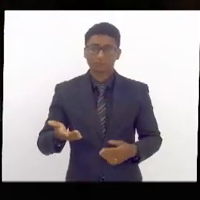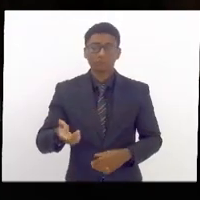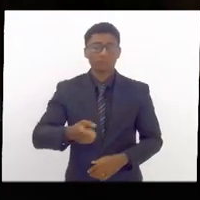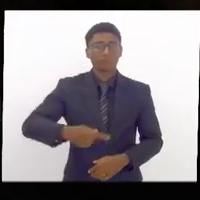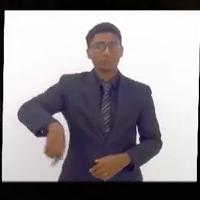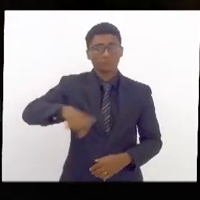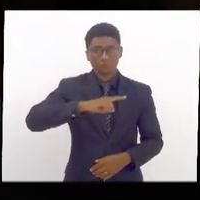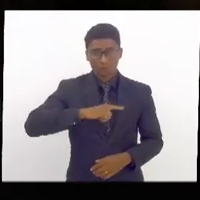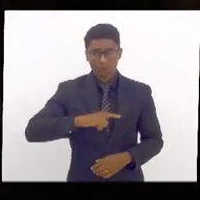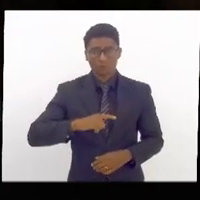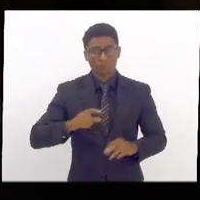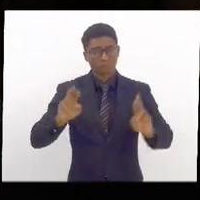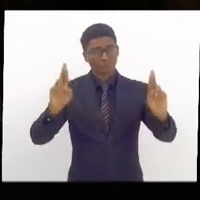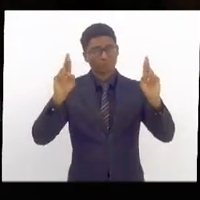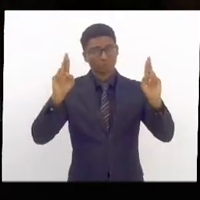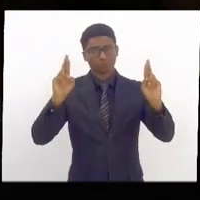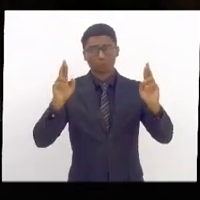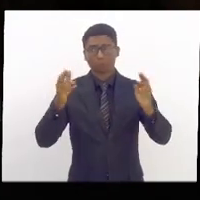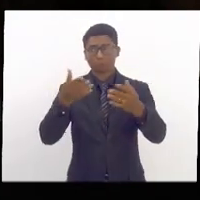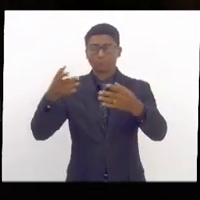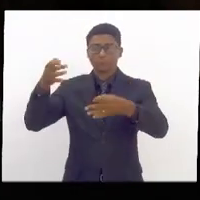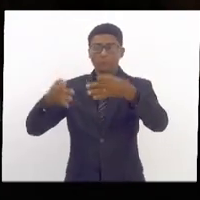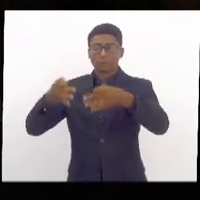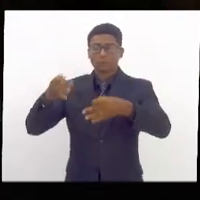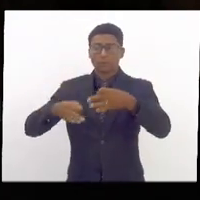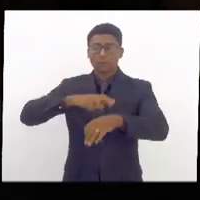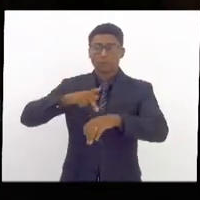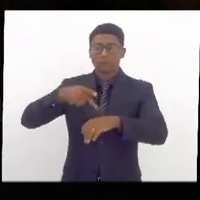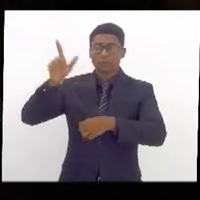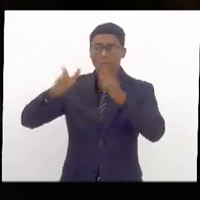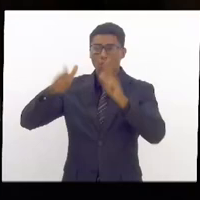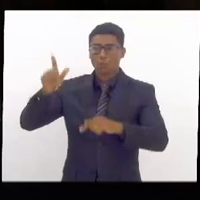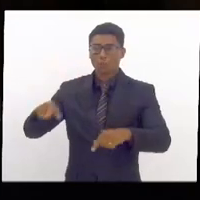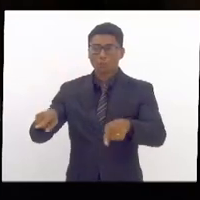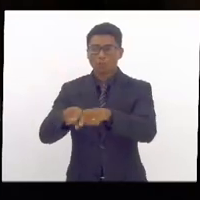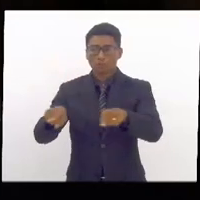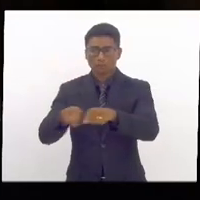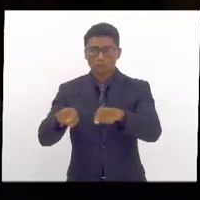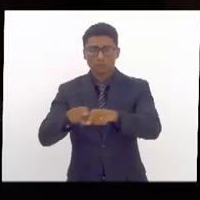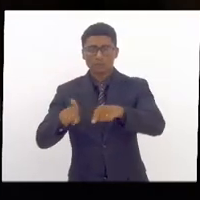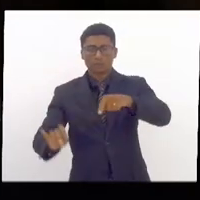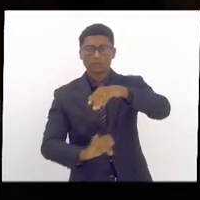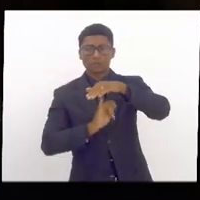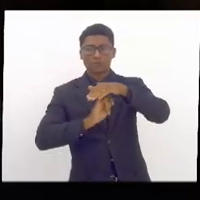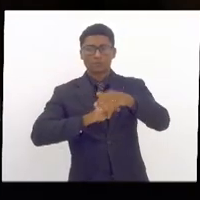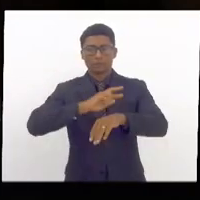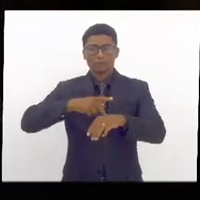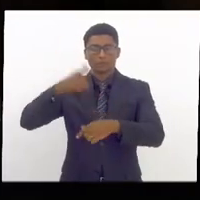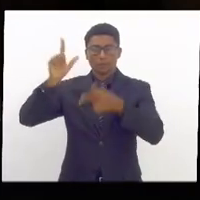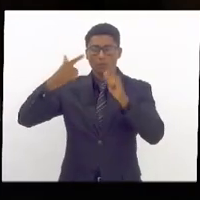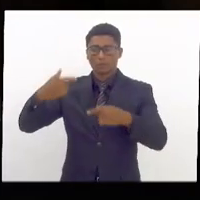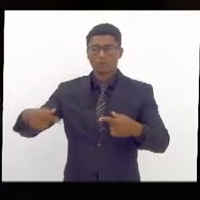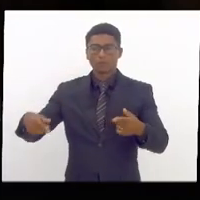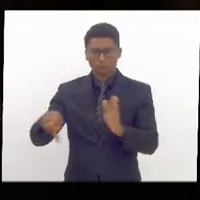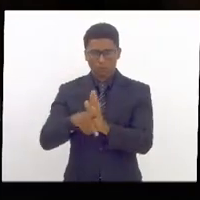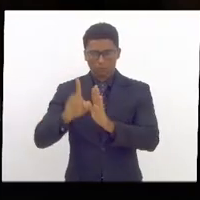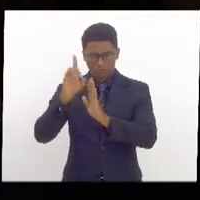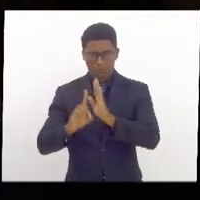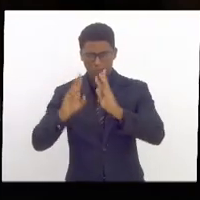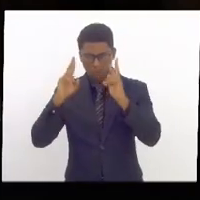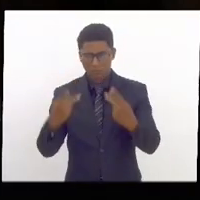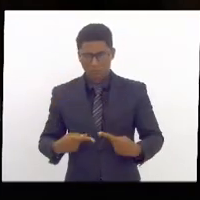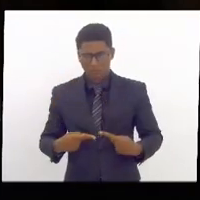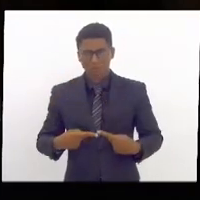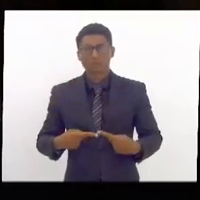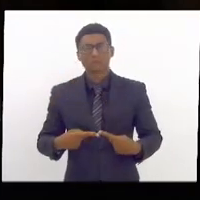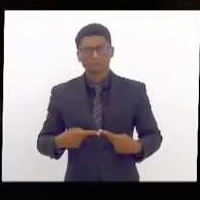ação com os tribunais internacionais, com as organizações internacionais de direitos humanos, possa se